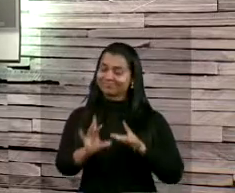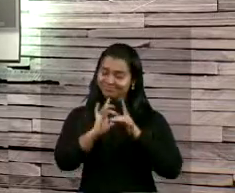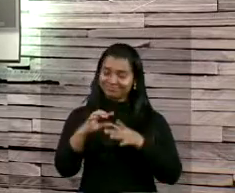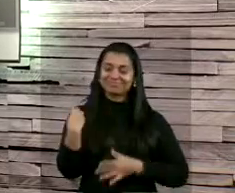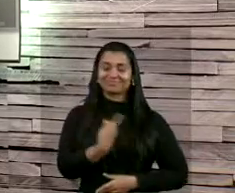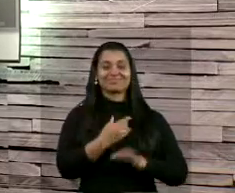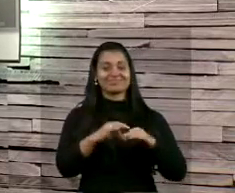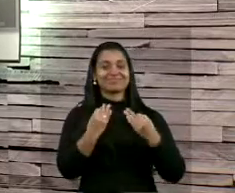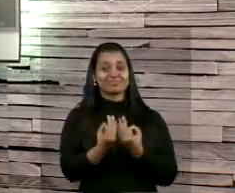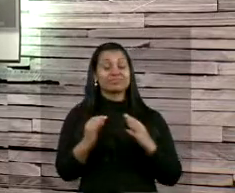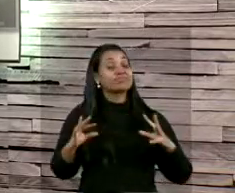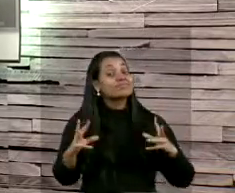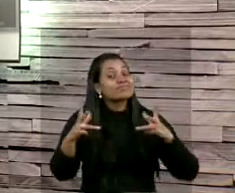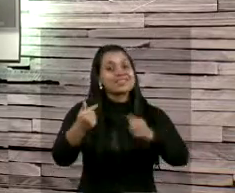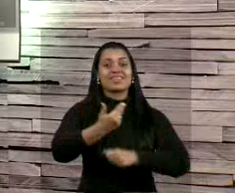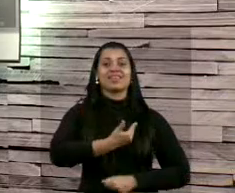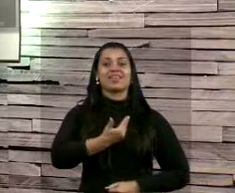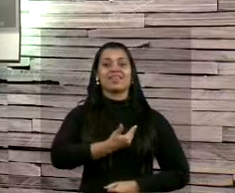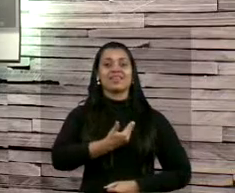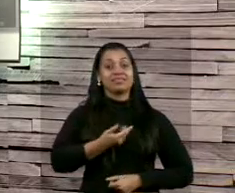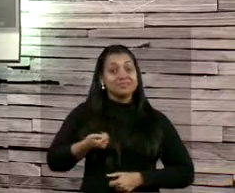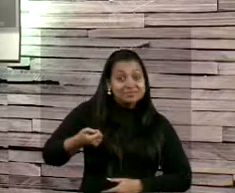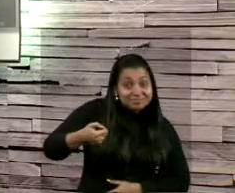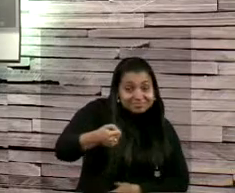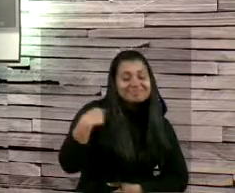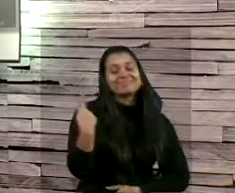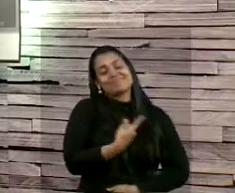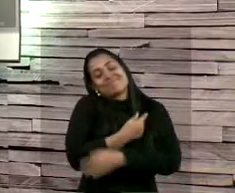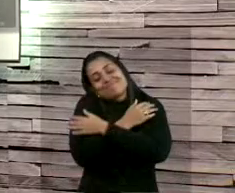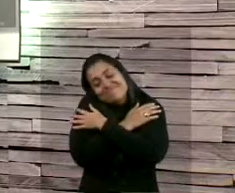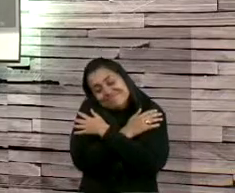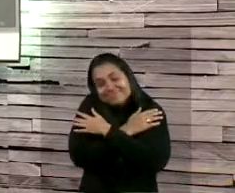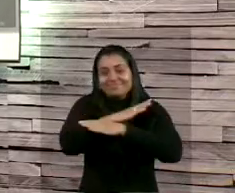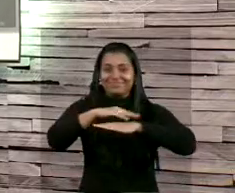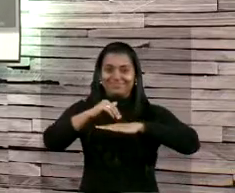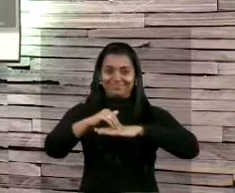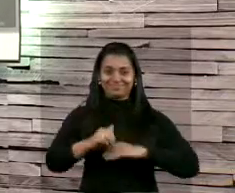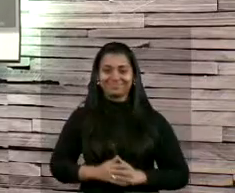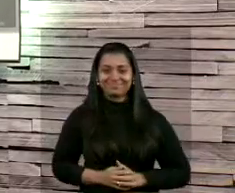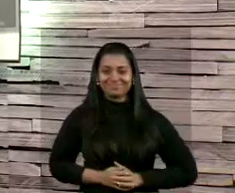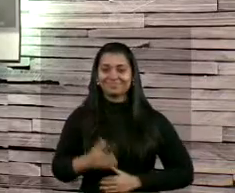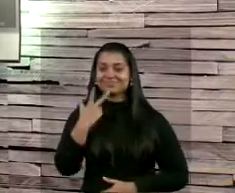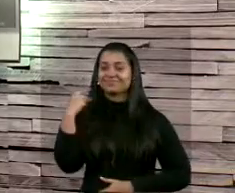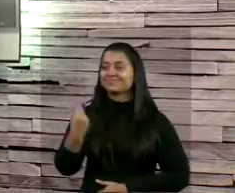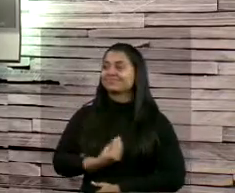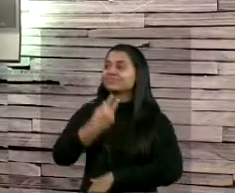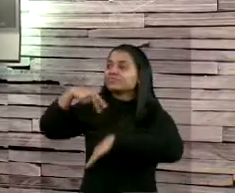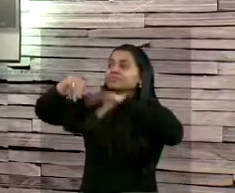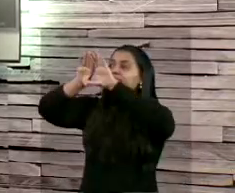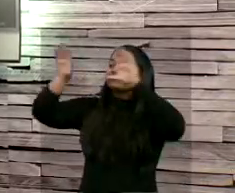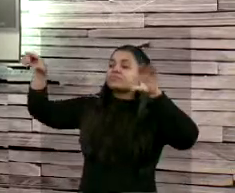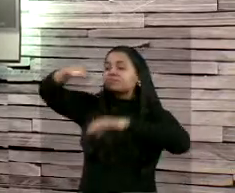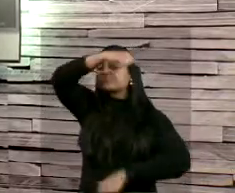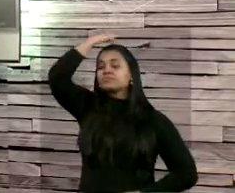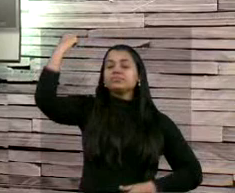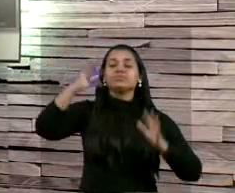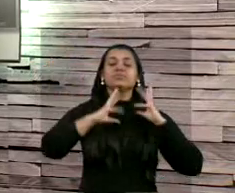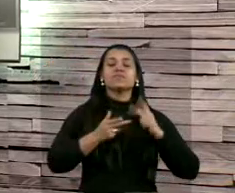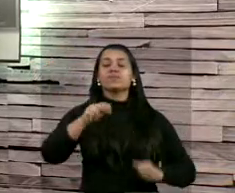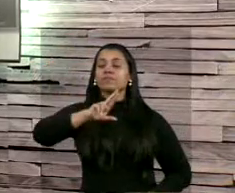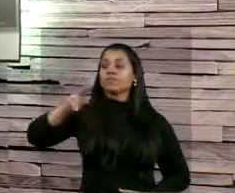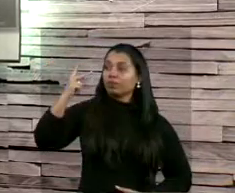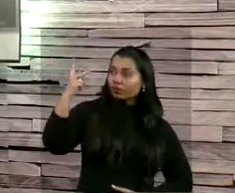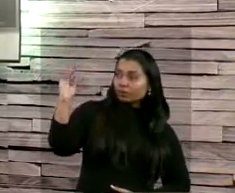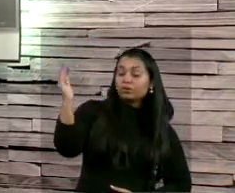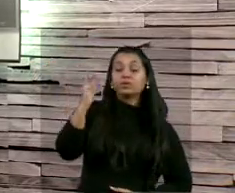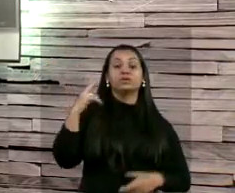dessa família. A todos os amigos do Santo Terço, nosso abraço carinhoso. Pai nosso que estais nos céus, santificado